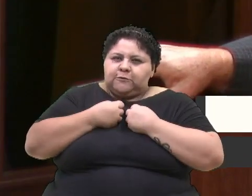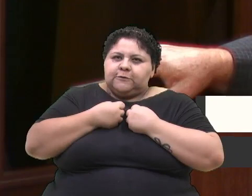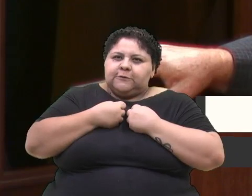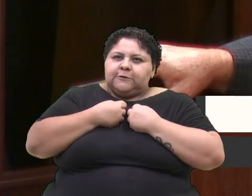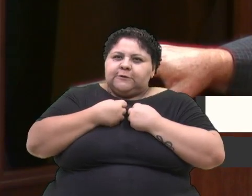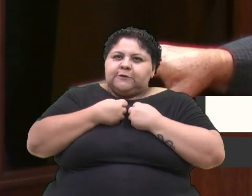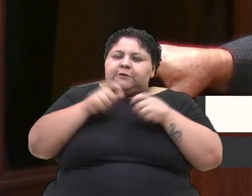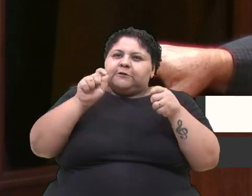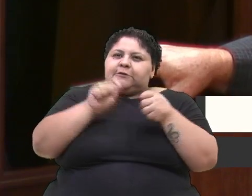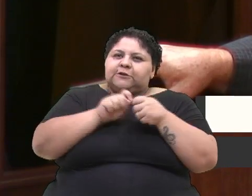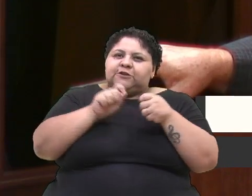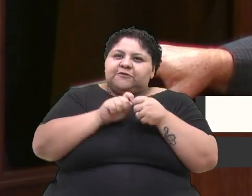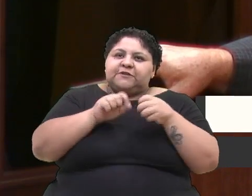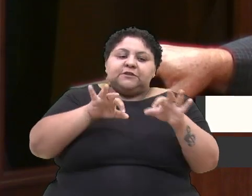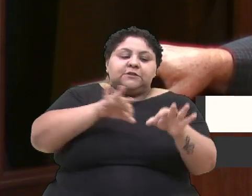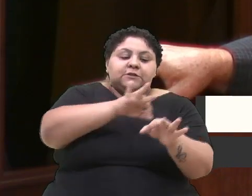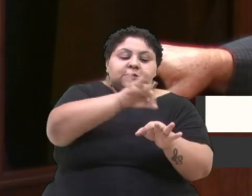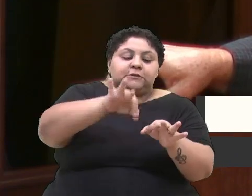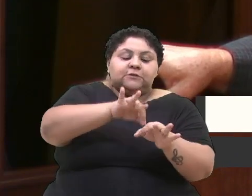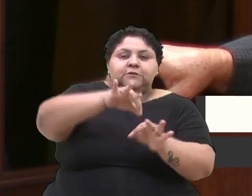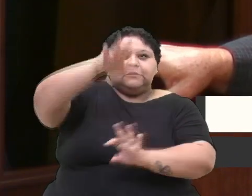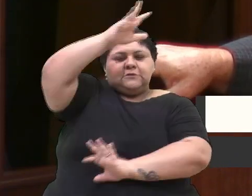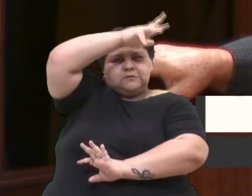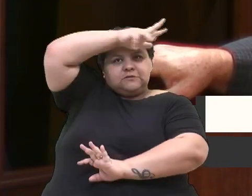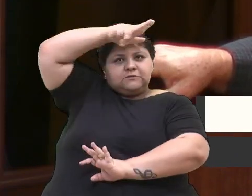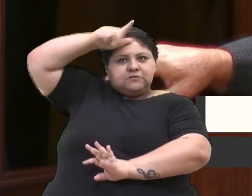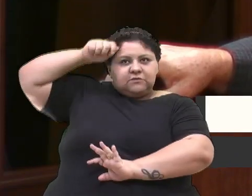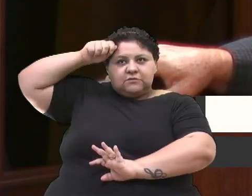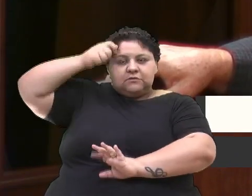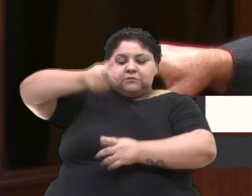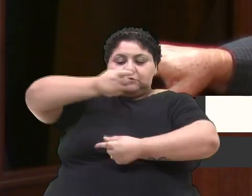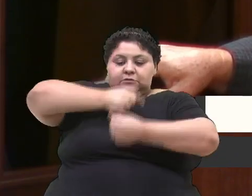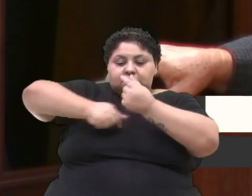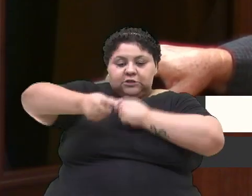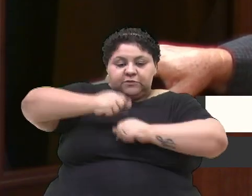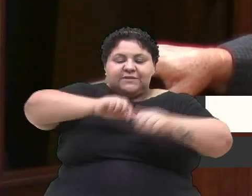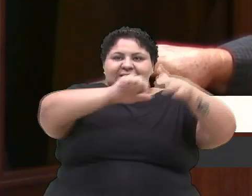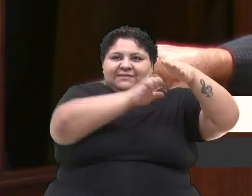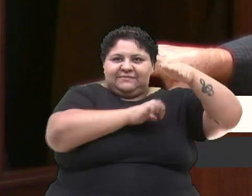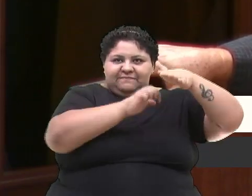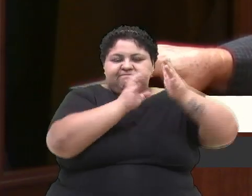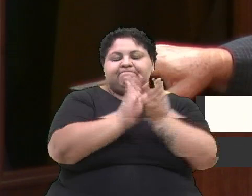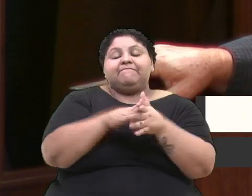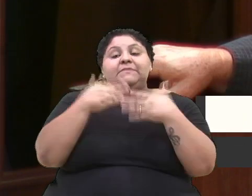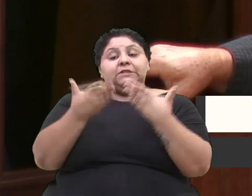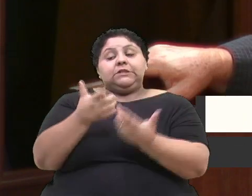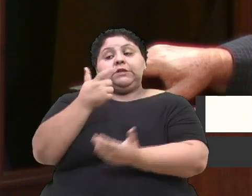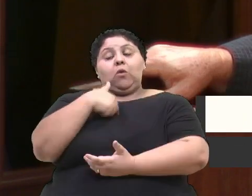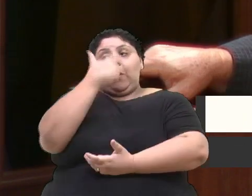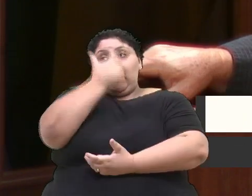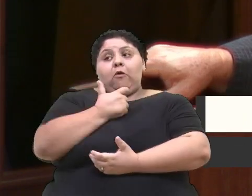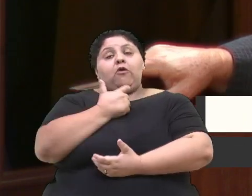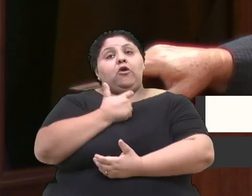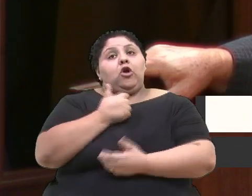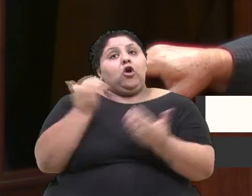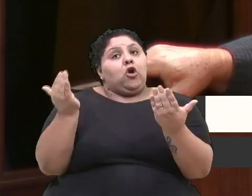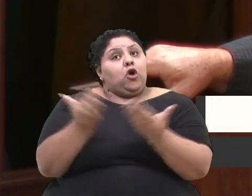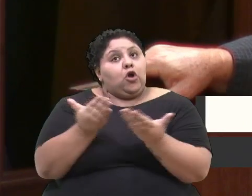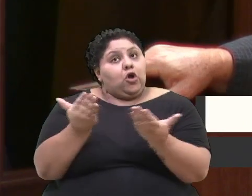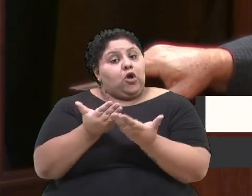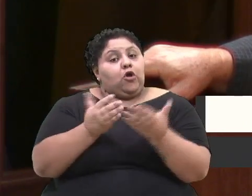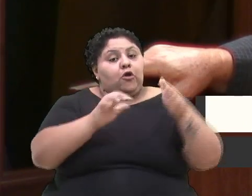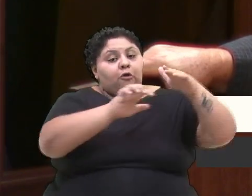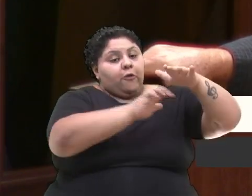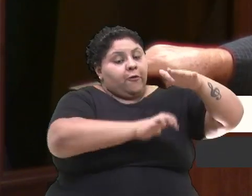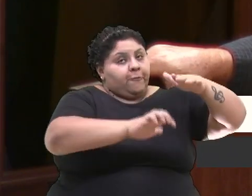fazer que esse consórcio de municípios administrasse o Ceasa. Então, acho que hoje o